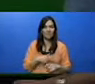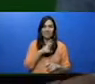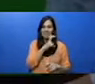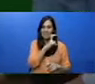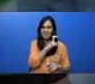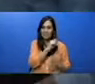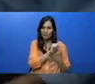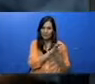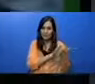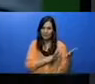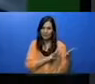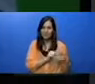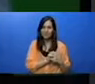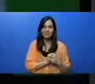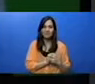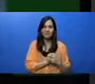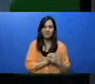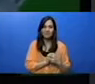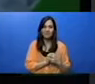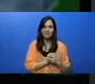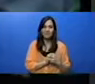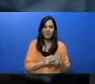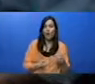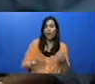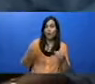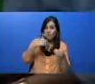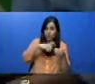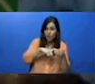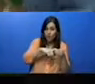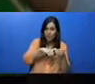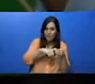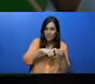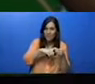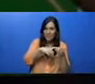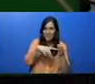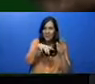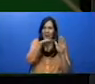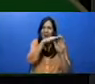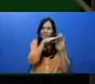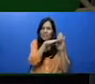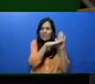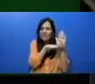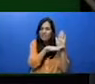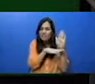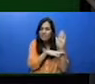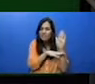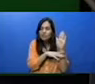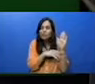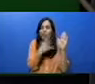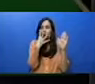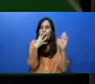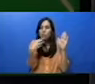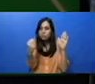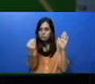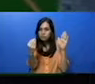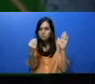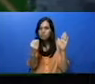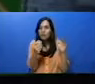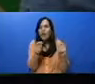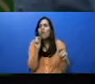5. Volte à ficha do animal pesquisado, lá que nós vimos, o lobo-guará. O